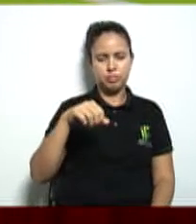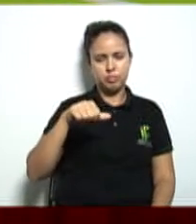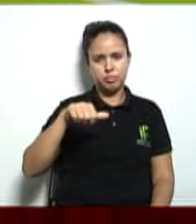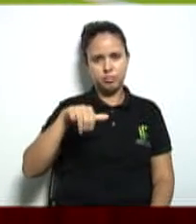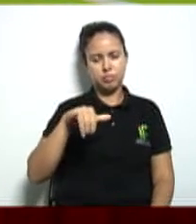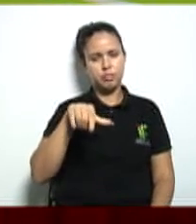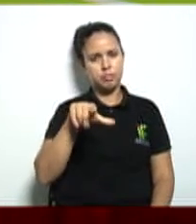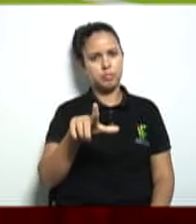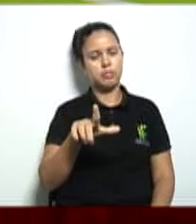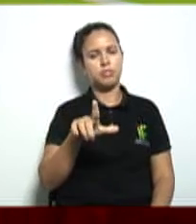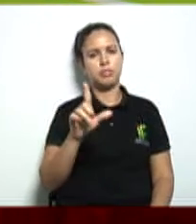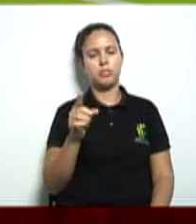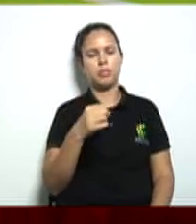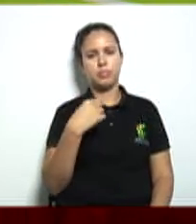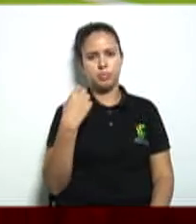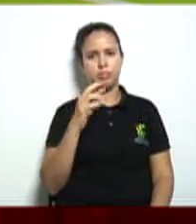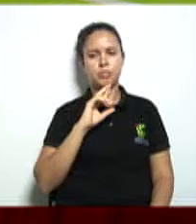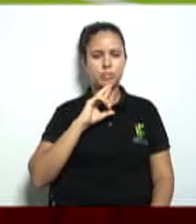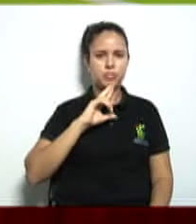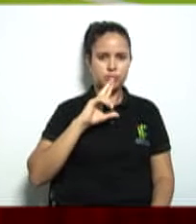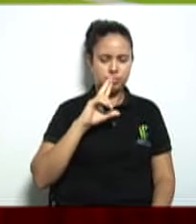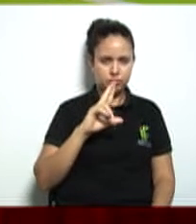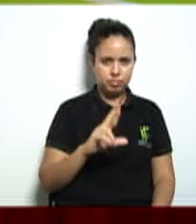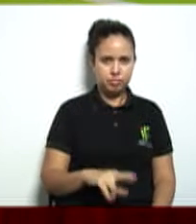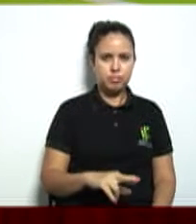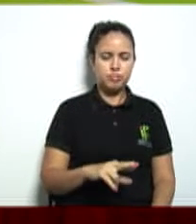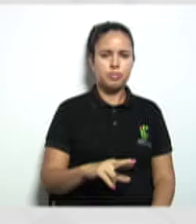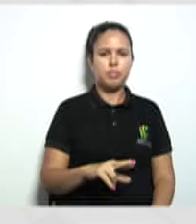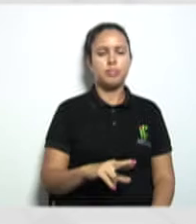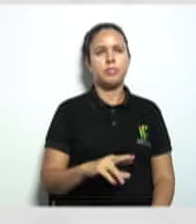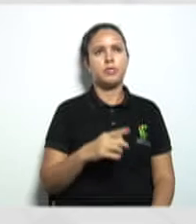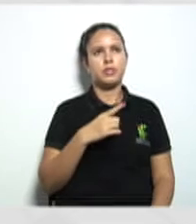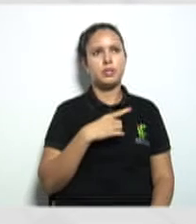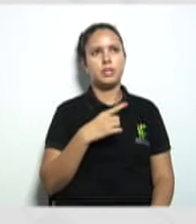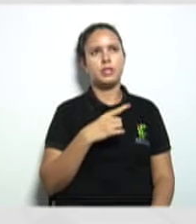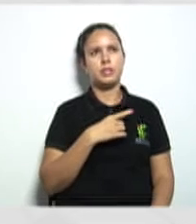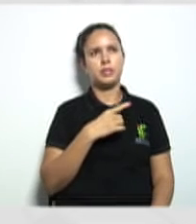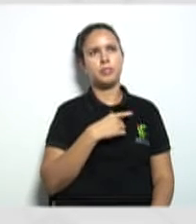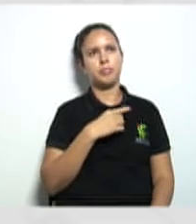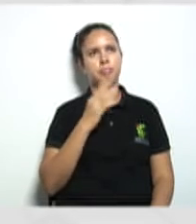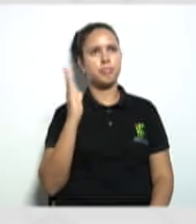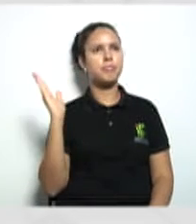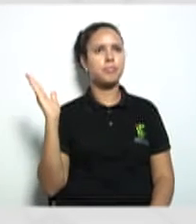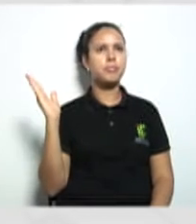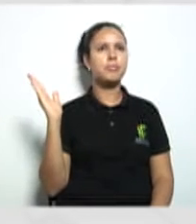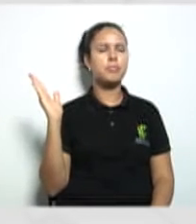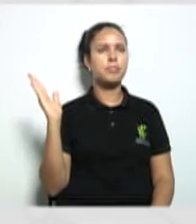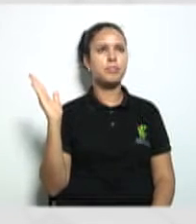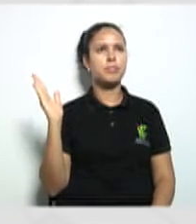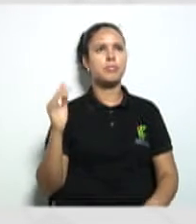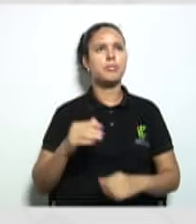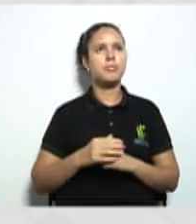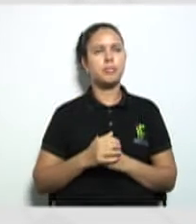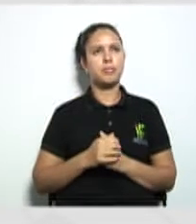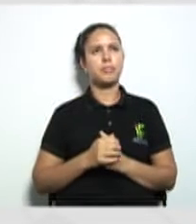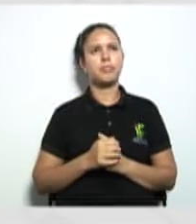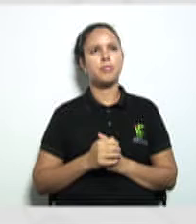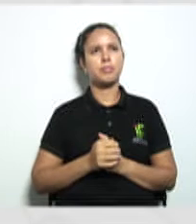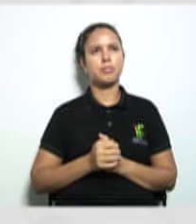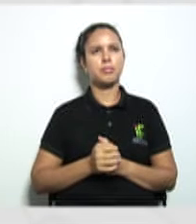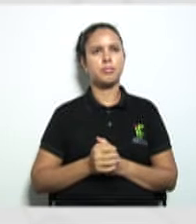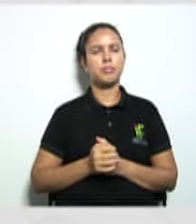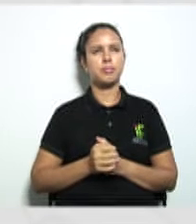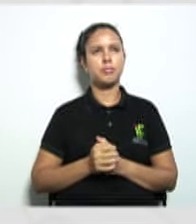carinho. A gente já disponibilizou ali na tela para quem quiser copiar, tá bom? O da professora Marisete é